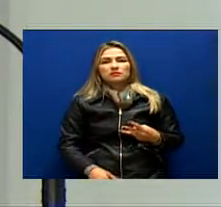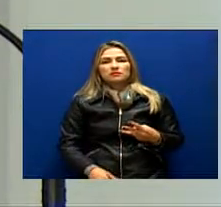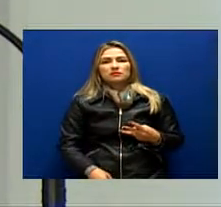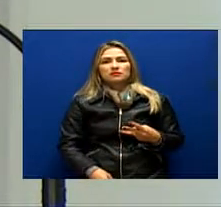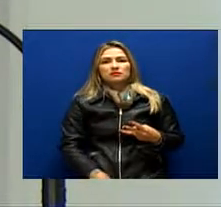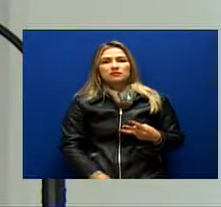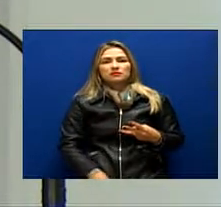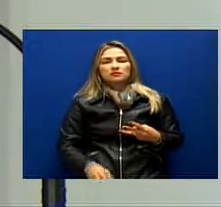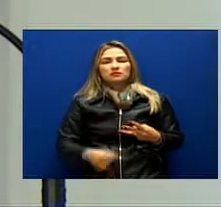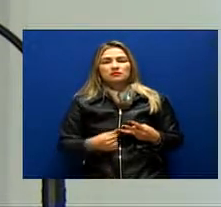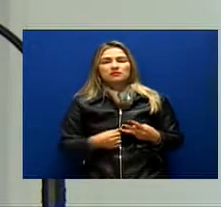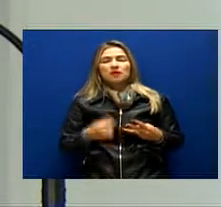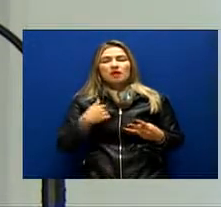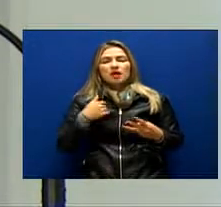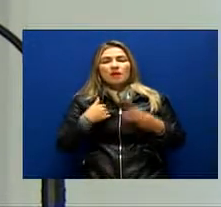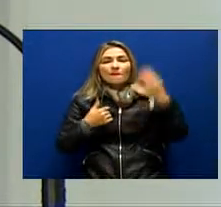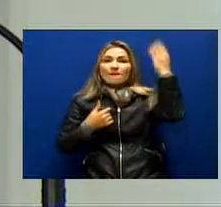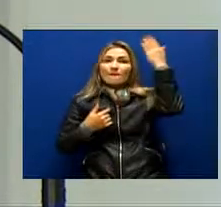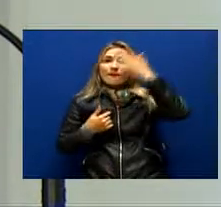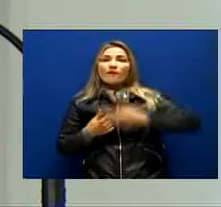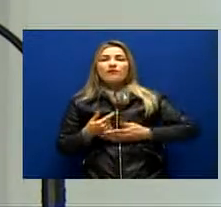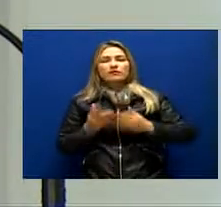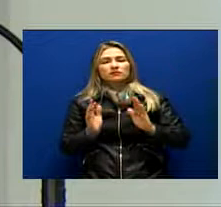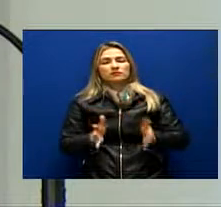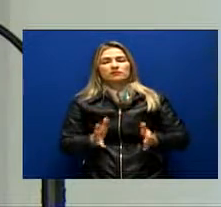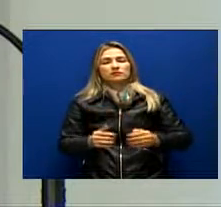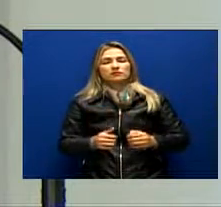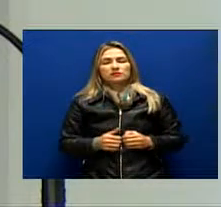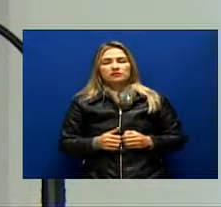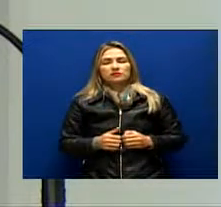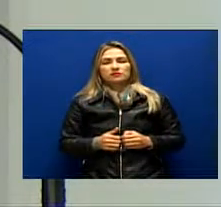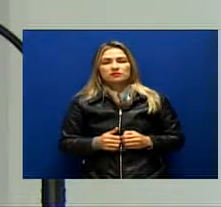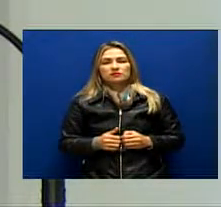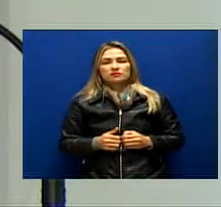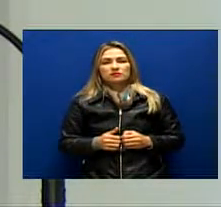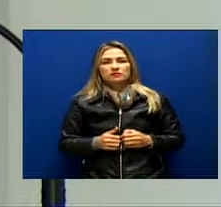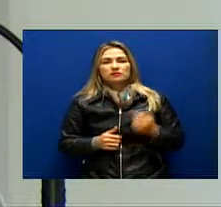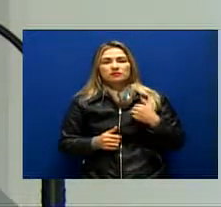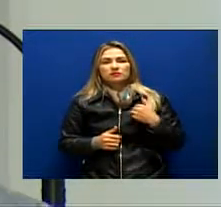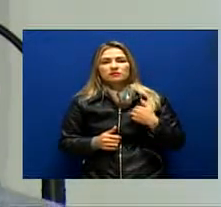provei, não fui eu provei